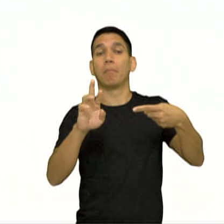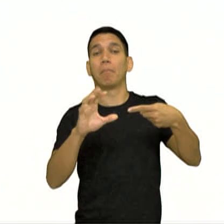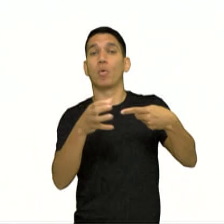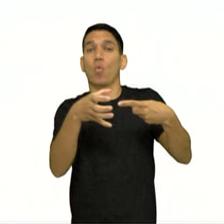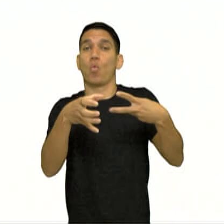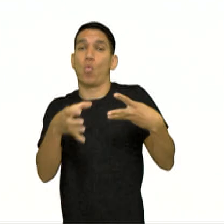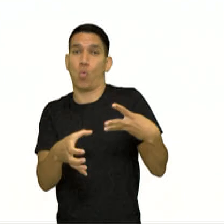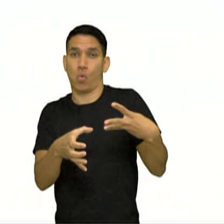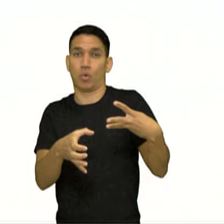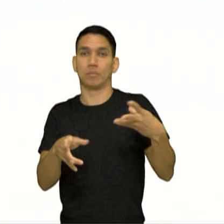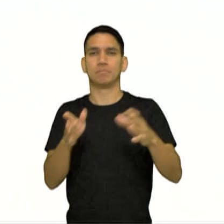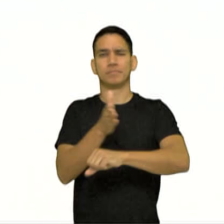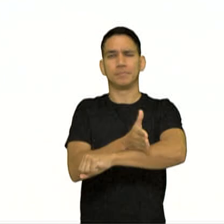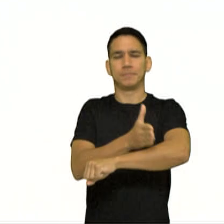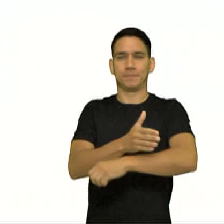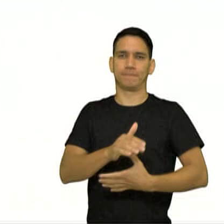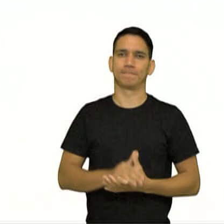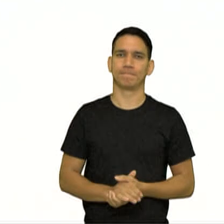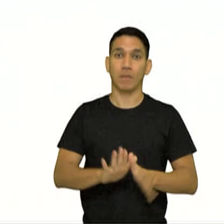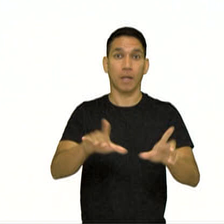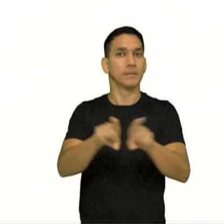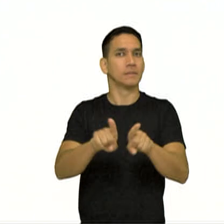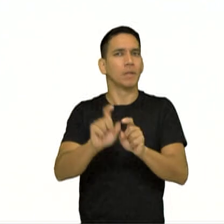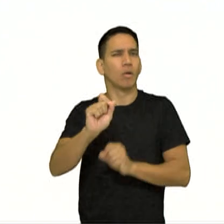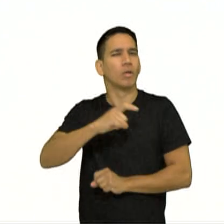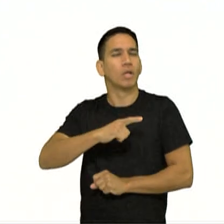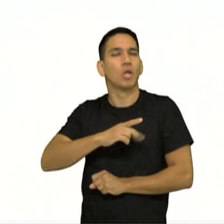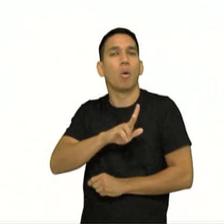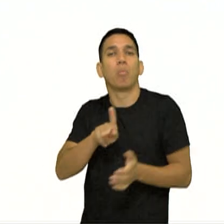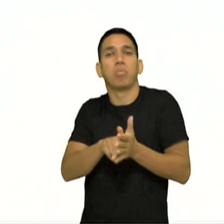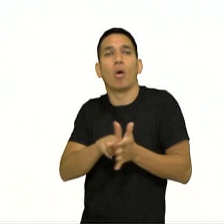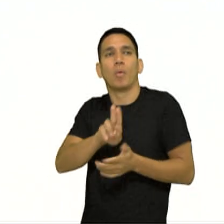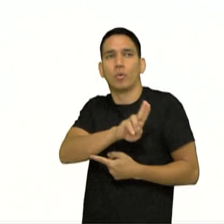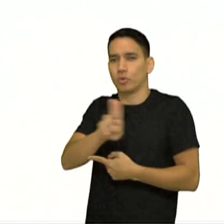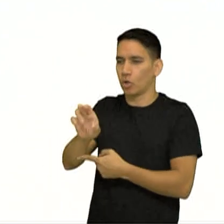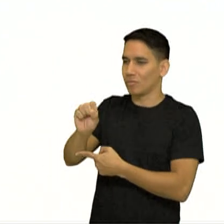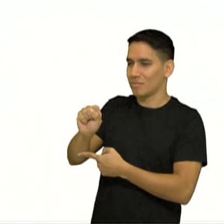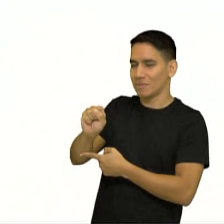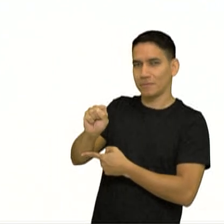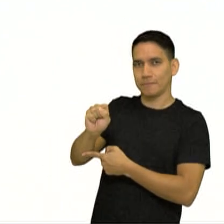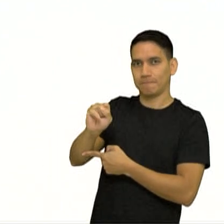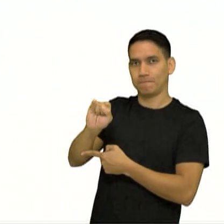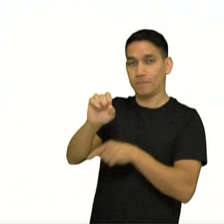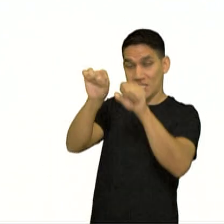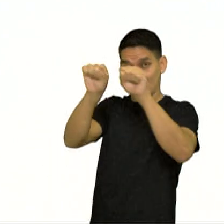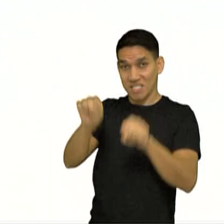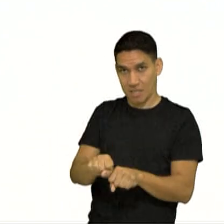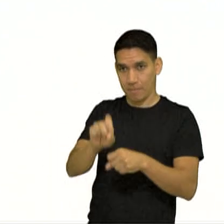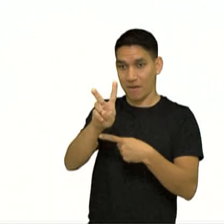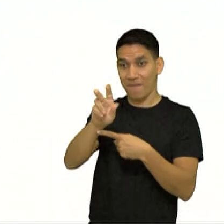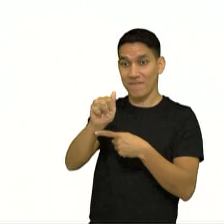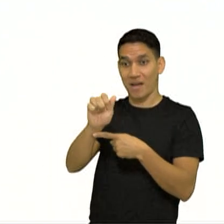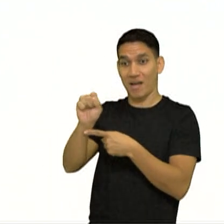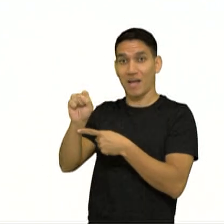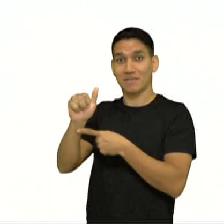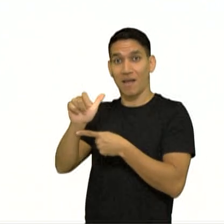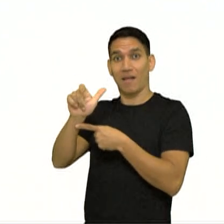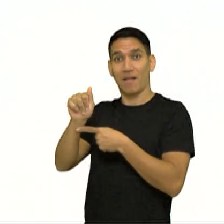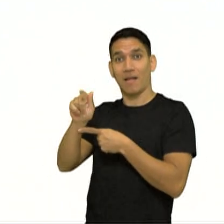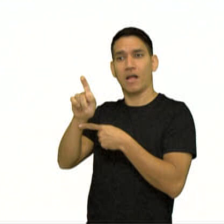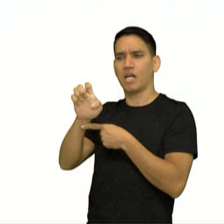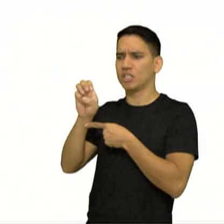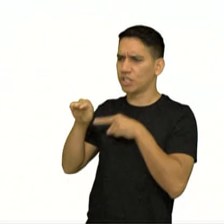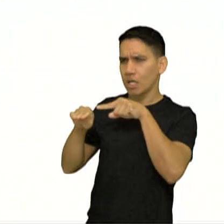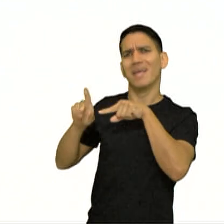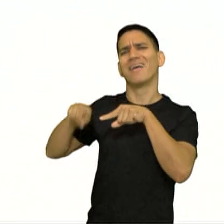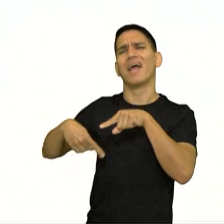medievo. Mas a gente tem o chamado sistema de vassalagem, que vai ser muito importante para entender